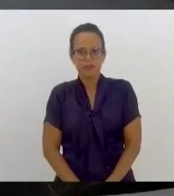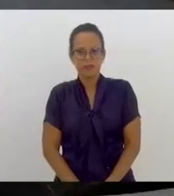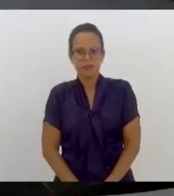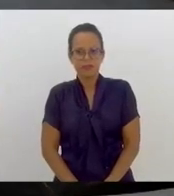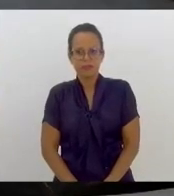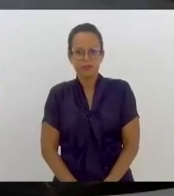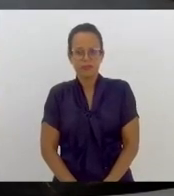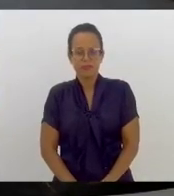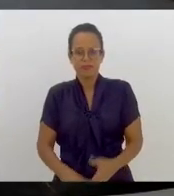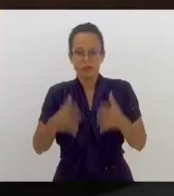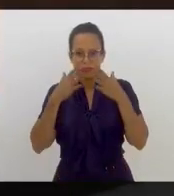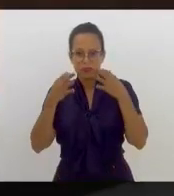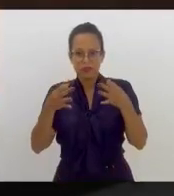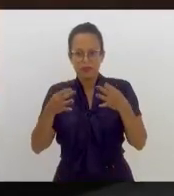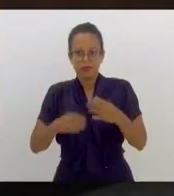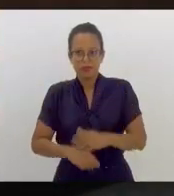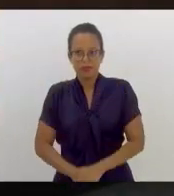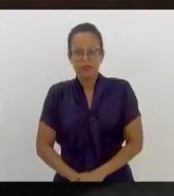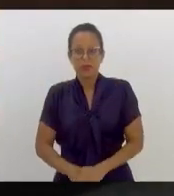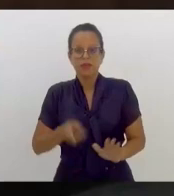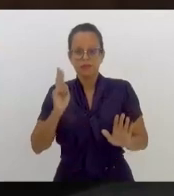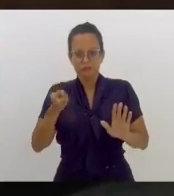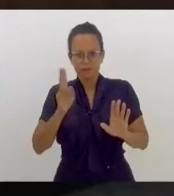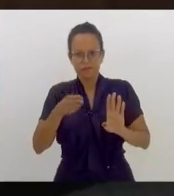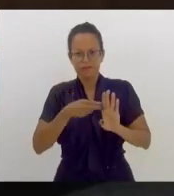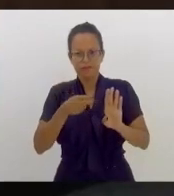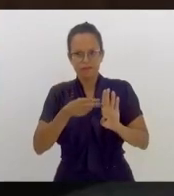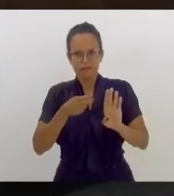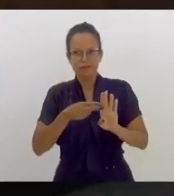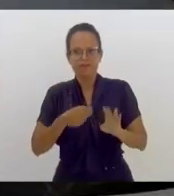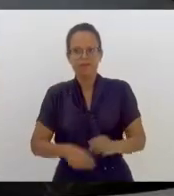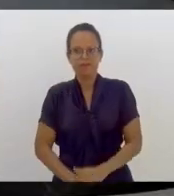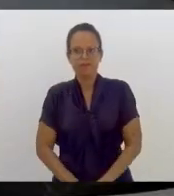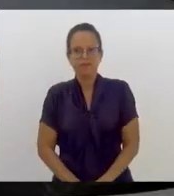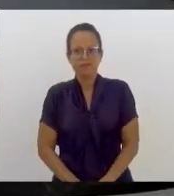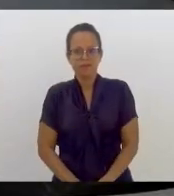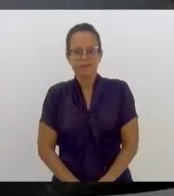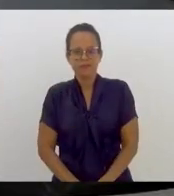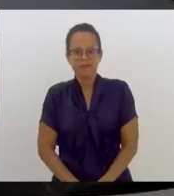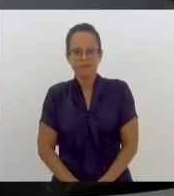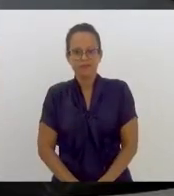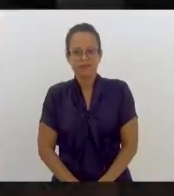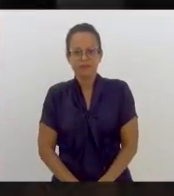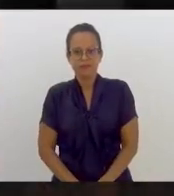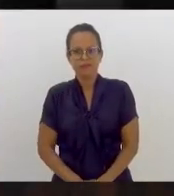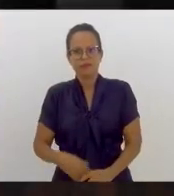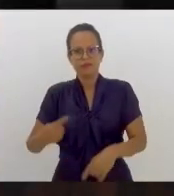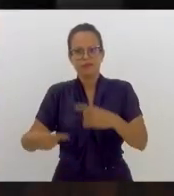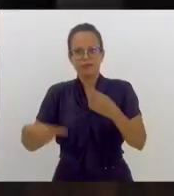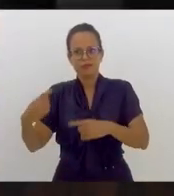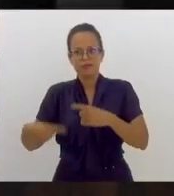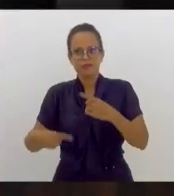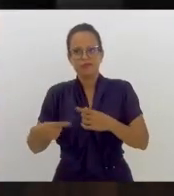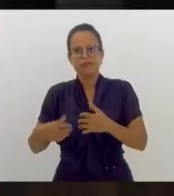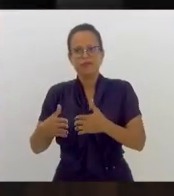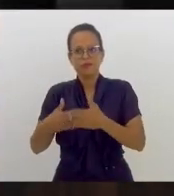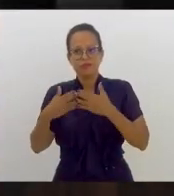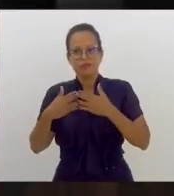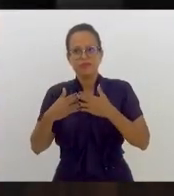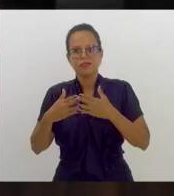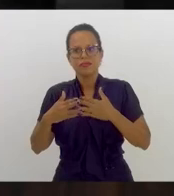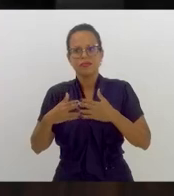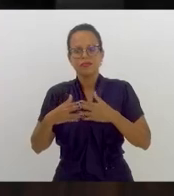Atenção, mesa. Senhor presidente, pela manutenção do veto. Com parecer emitido em discussão, eu peço que possa abrir a